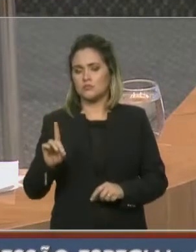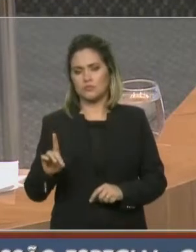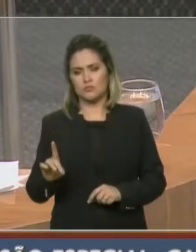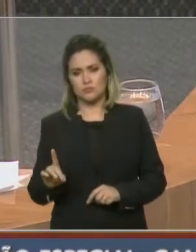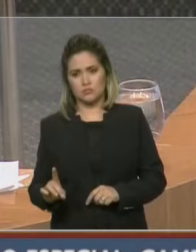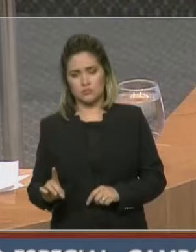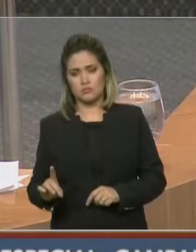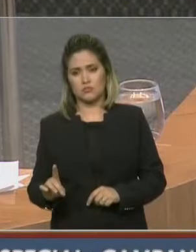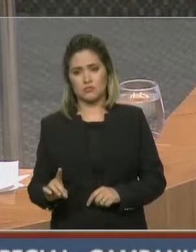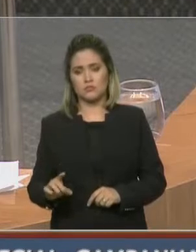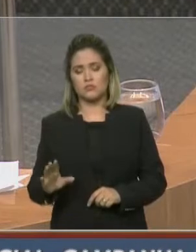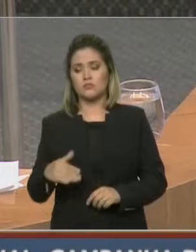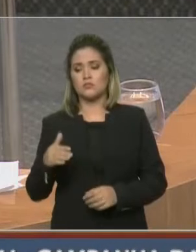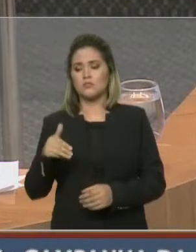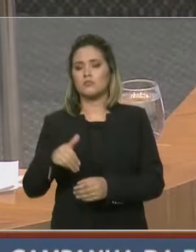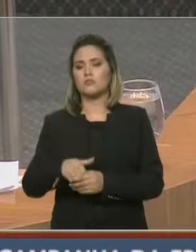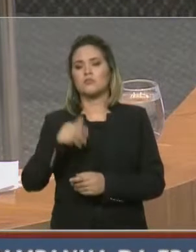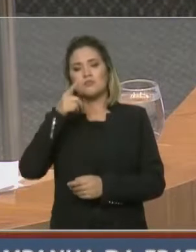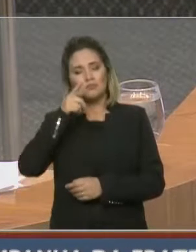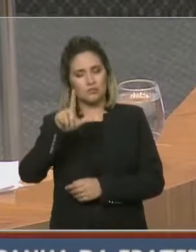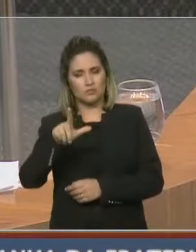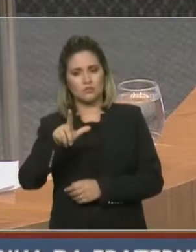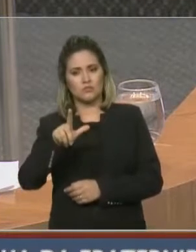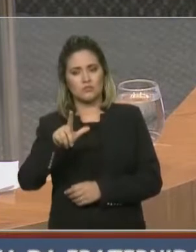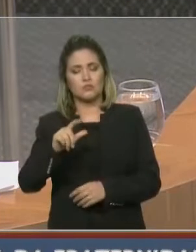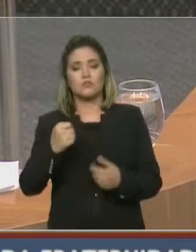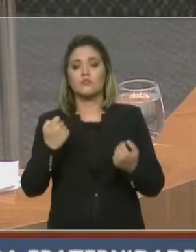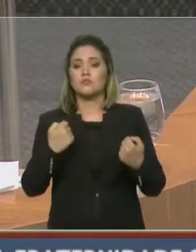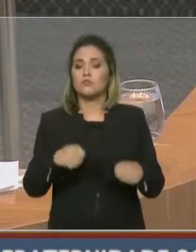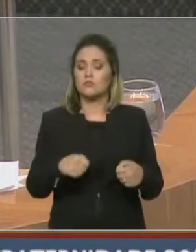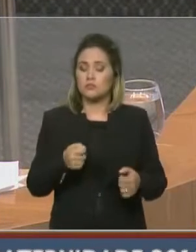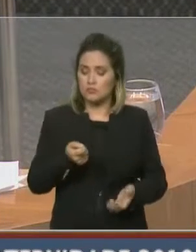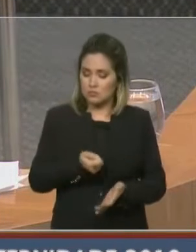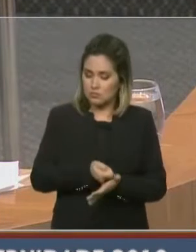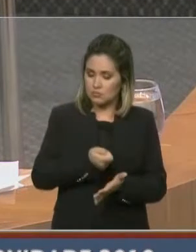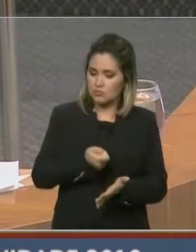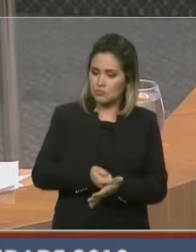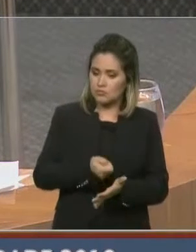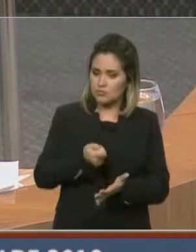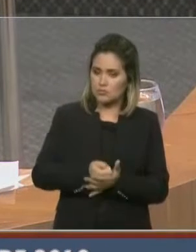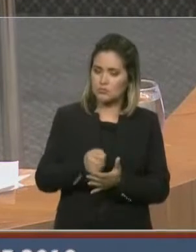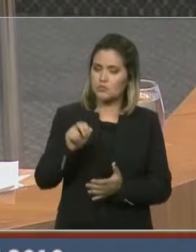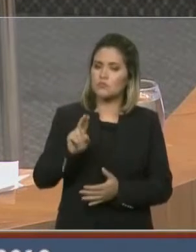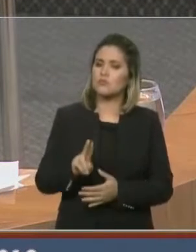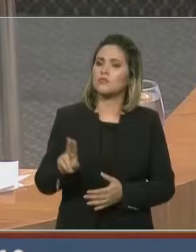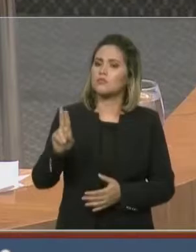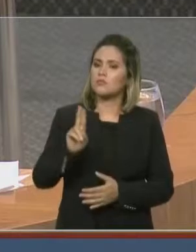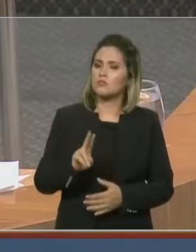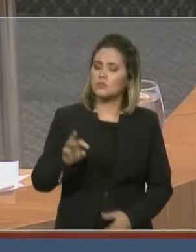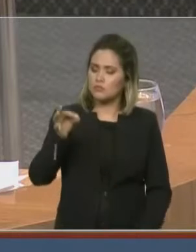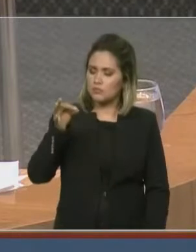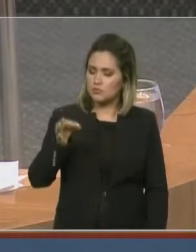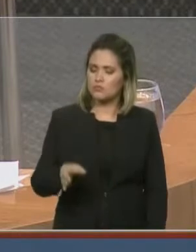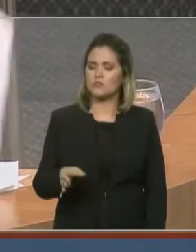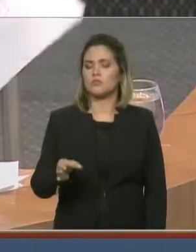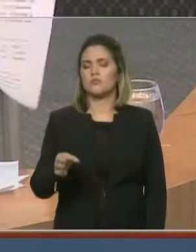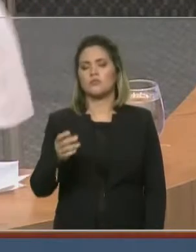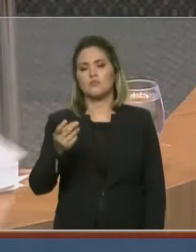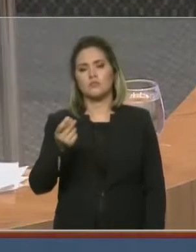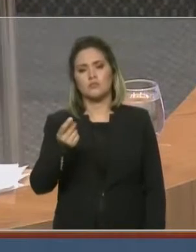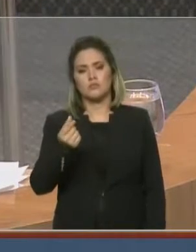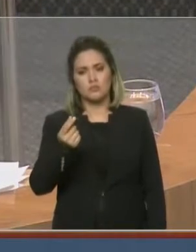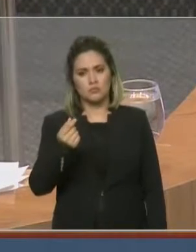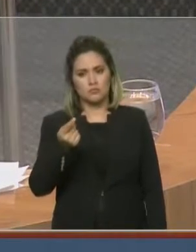as autoridades da obrigatoriedade de usar bem o dinheiro público e, dessa forma,